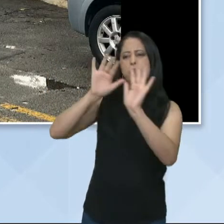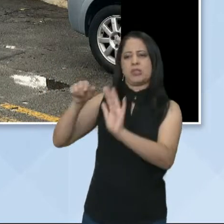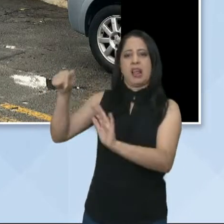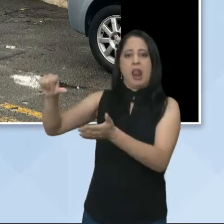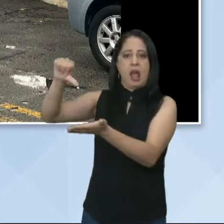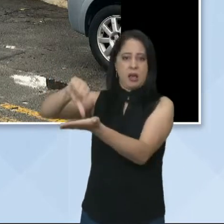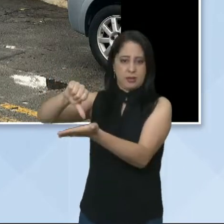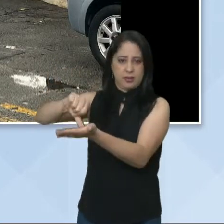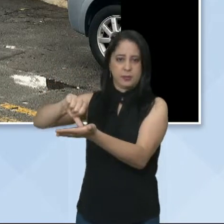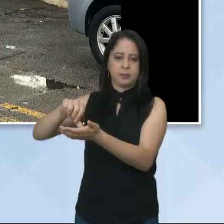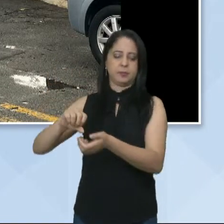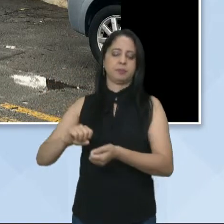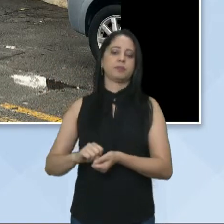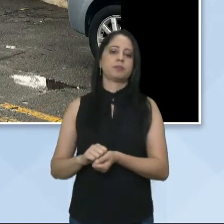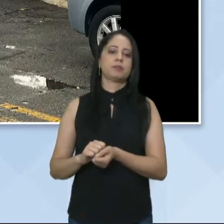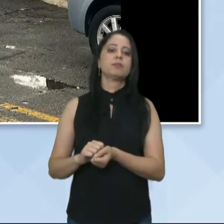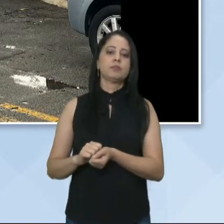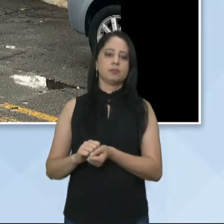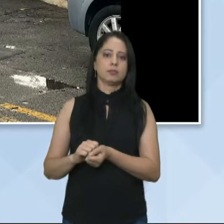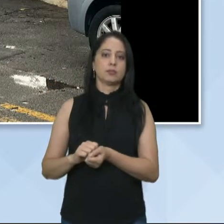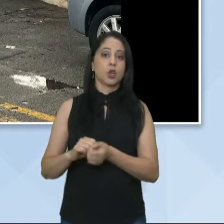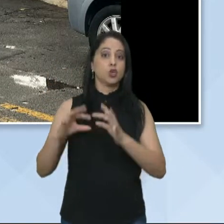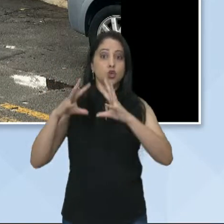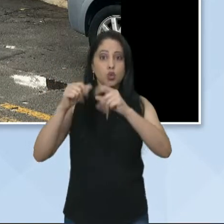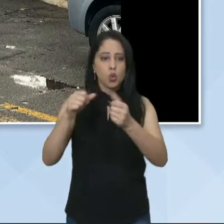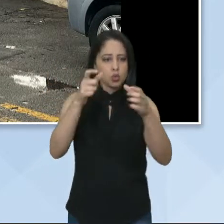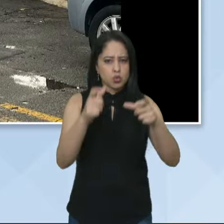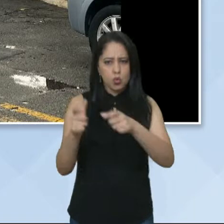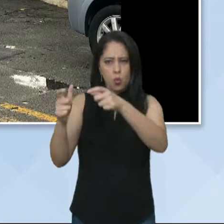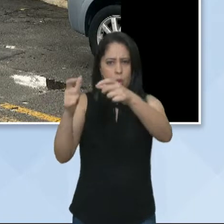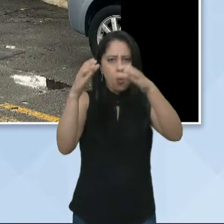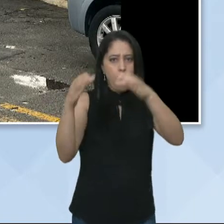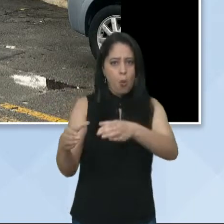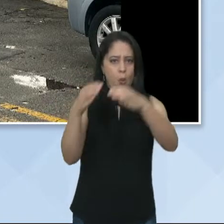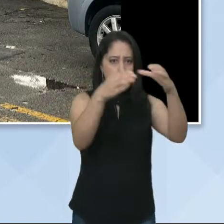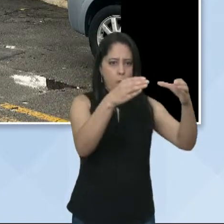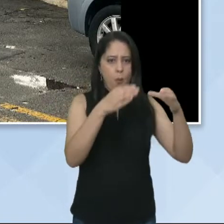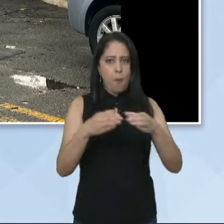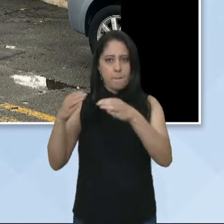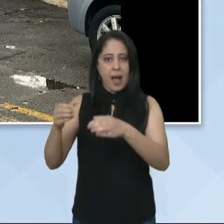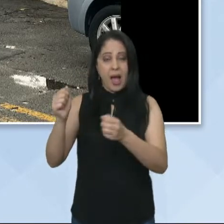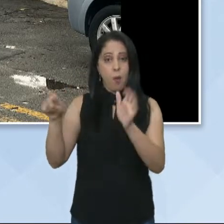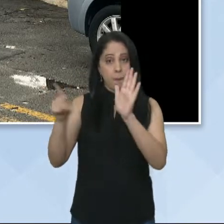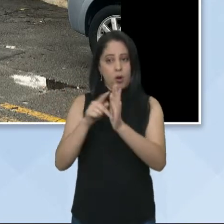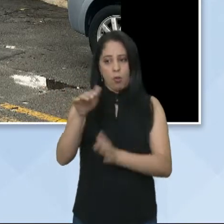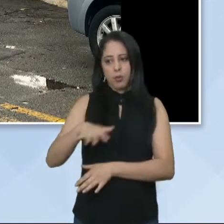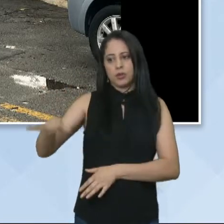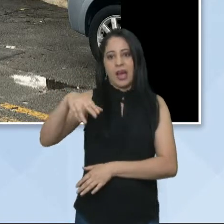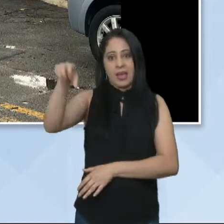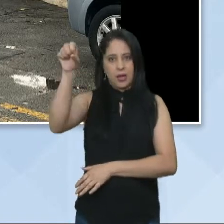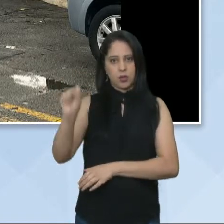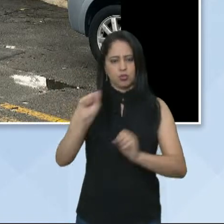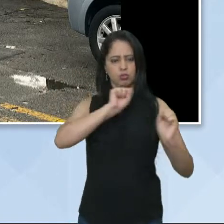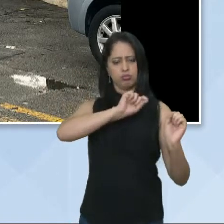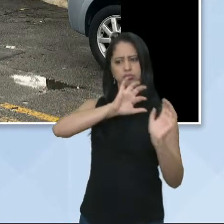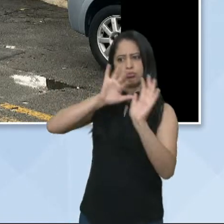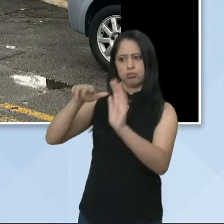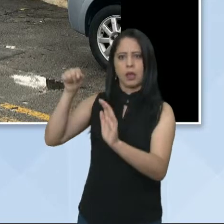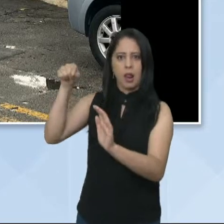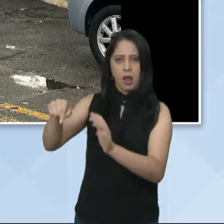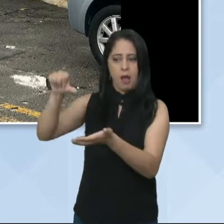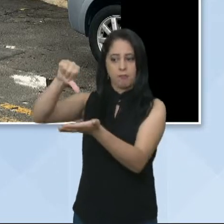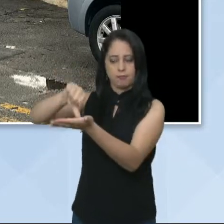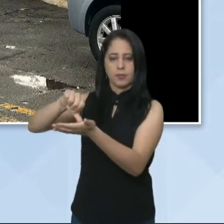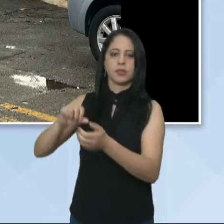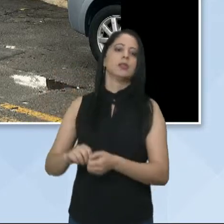dentre outros ali, todos são ali direcionados para esta área da saúde. Então nós conversamos sobre